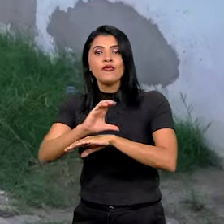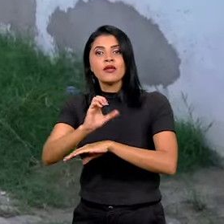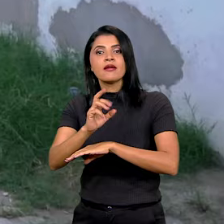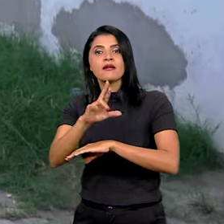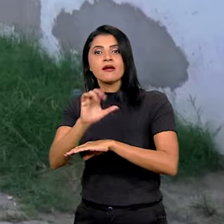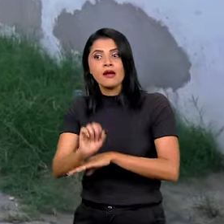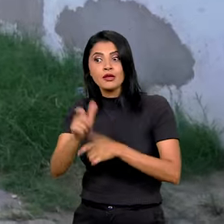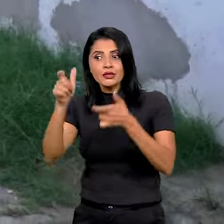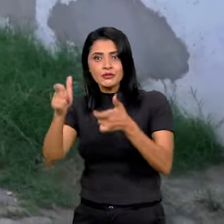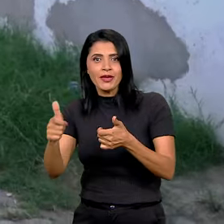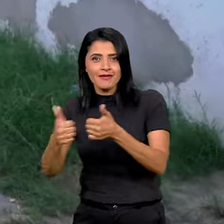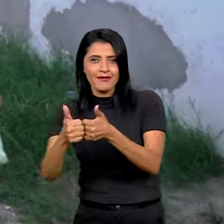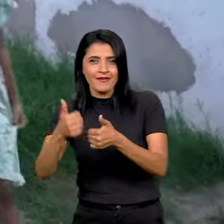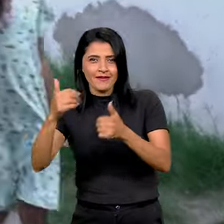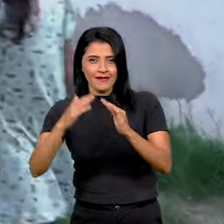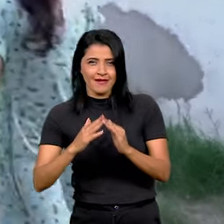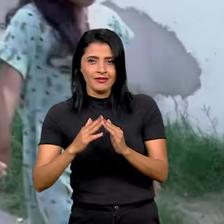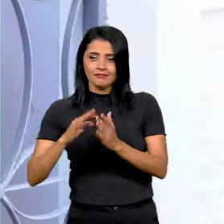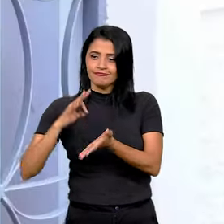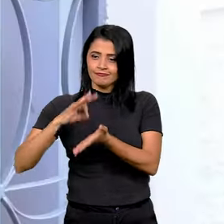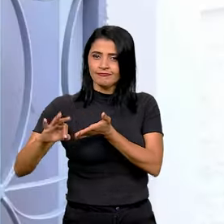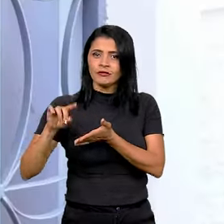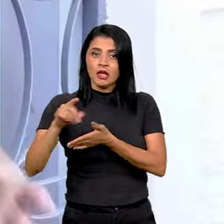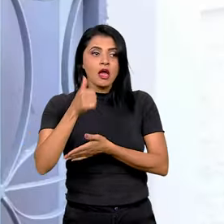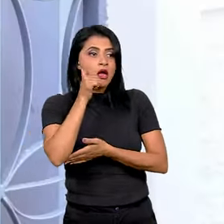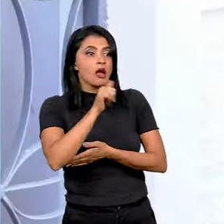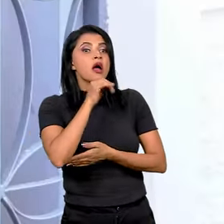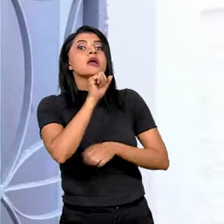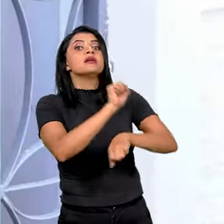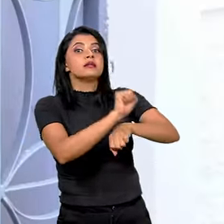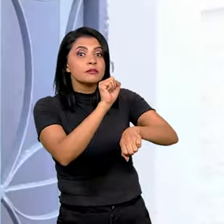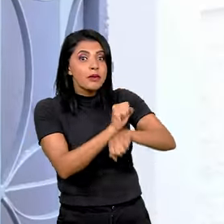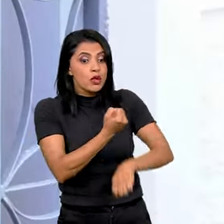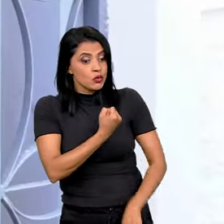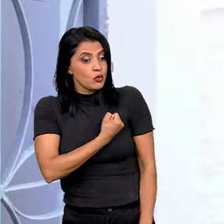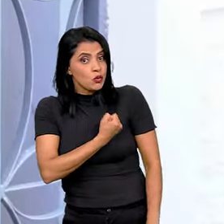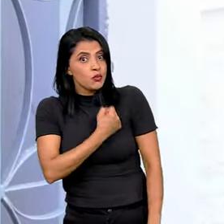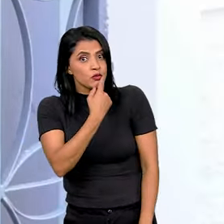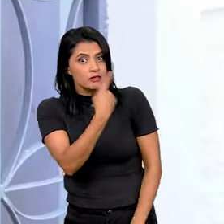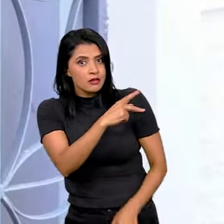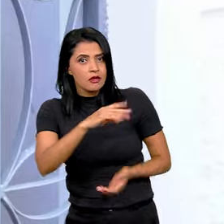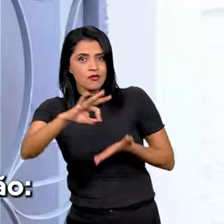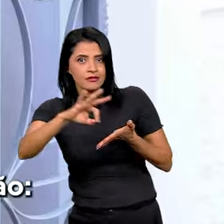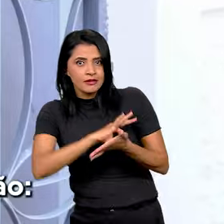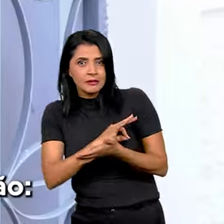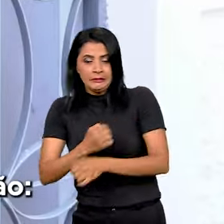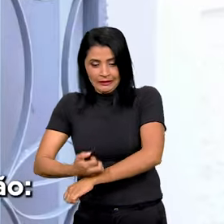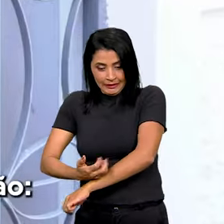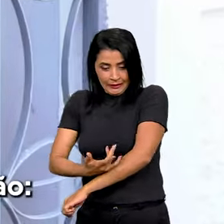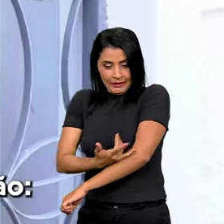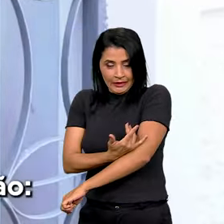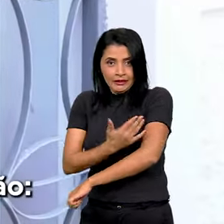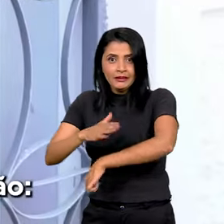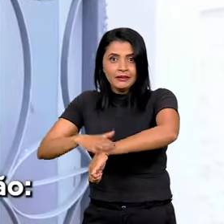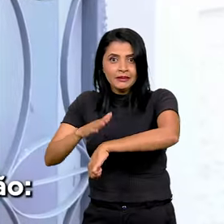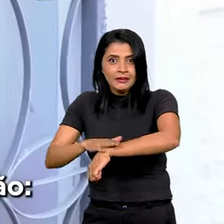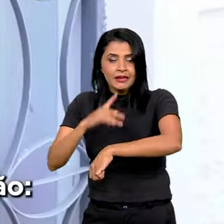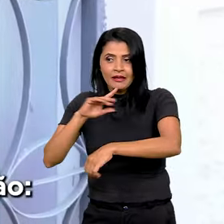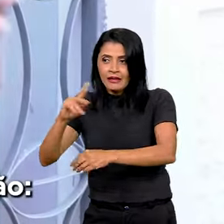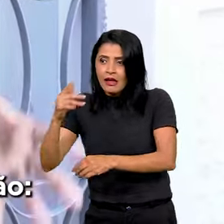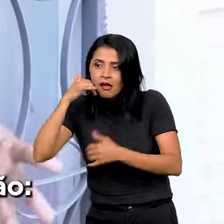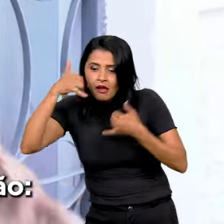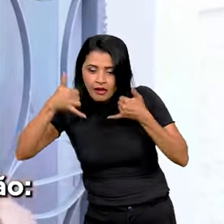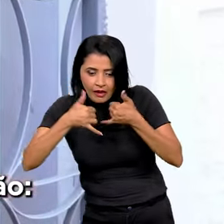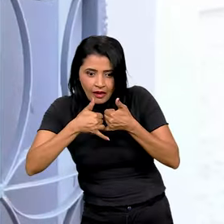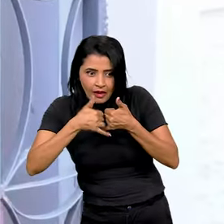CR da área que eu morava Eu Me inscrevi né e a só aguarda que eu teu número de inscrição então n eu me arrando todinho naquele momento